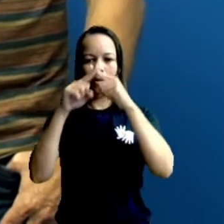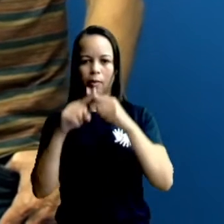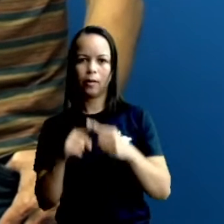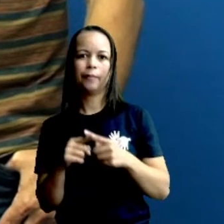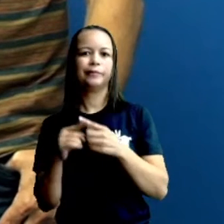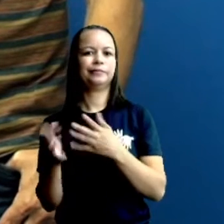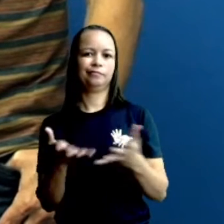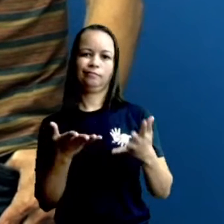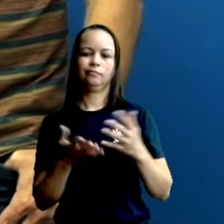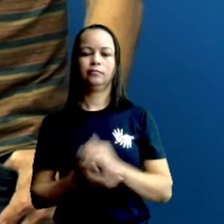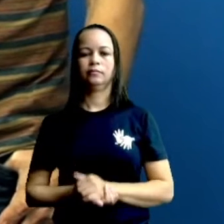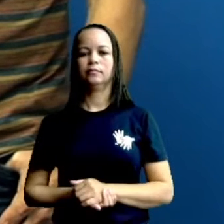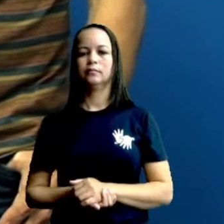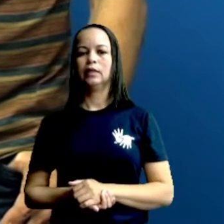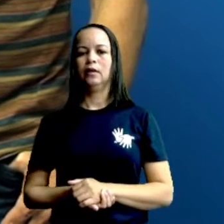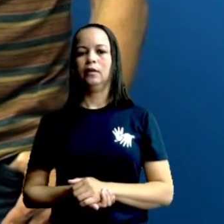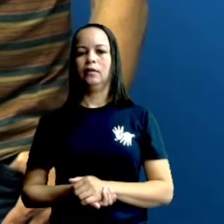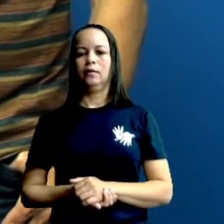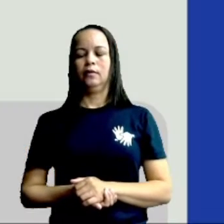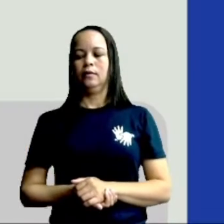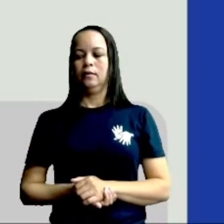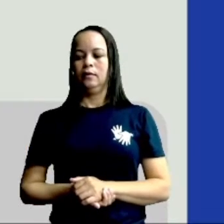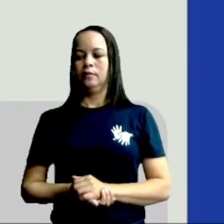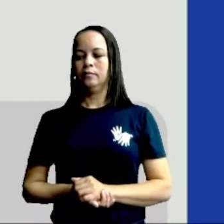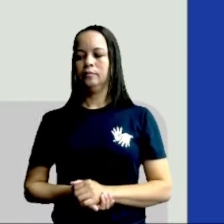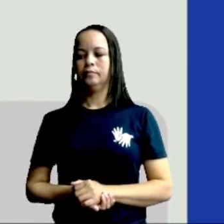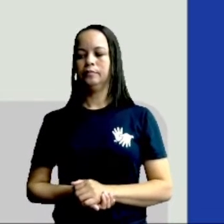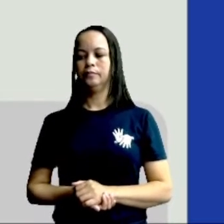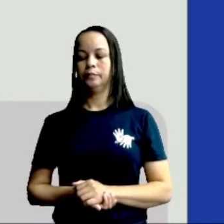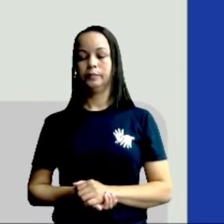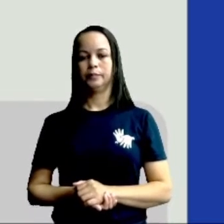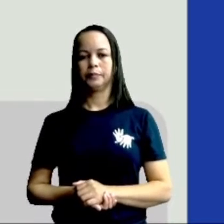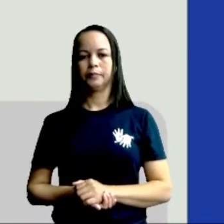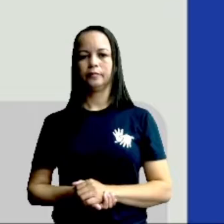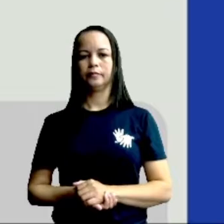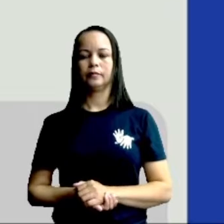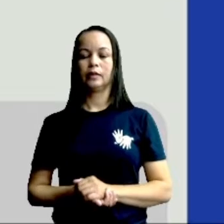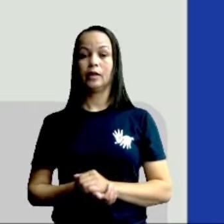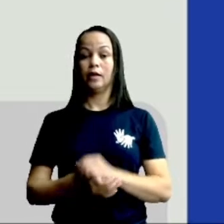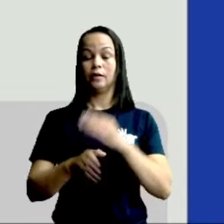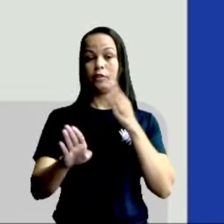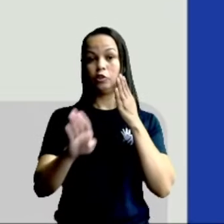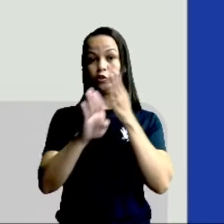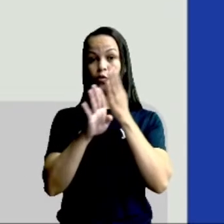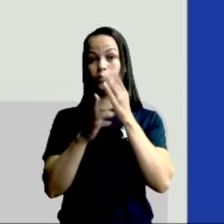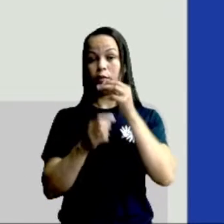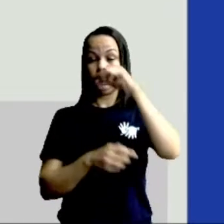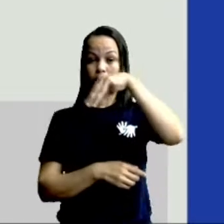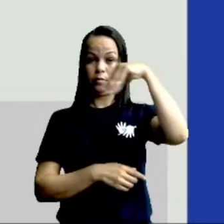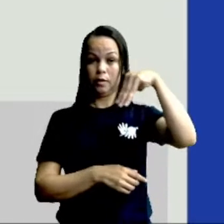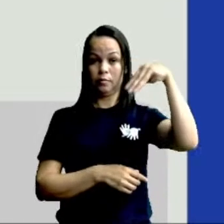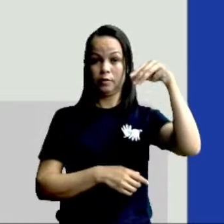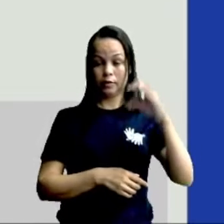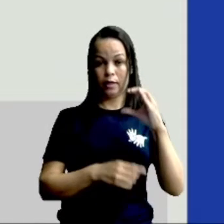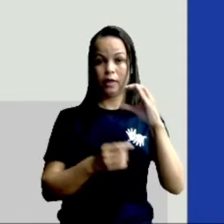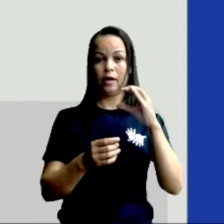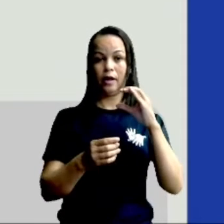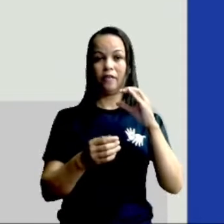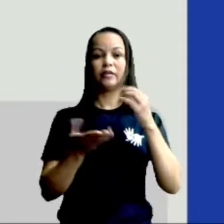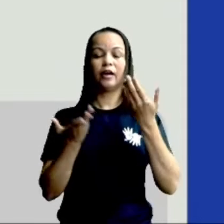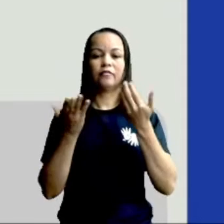de cada número, tá? Descobrindo o MMC através